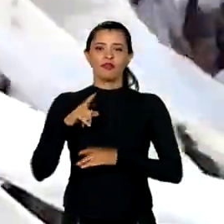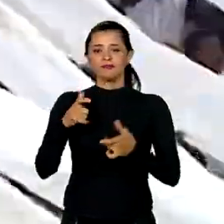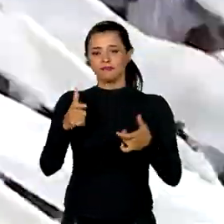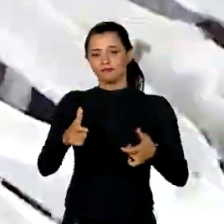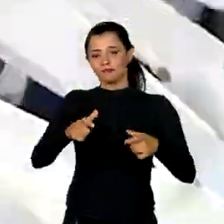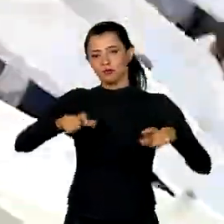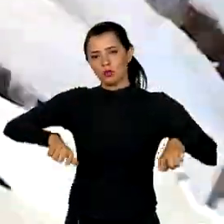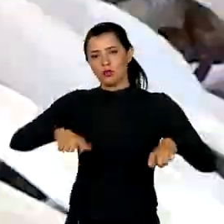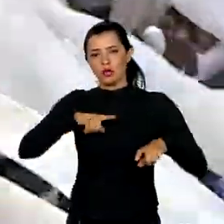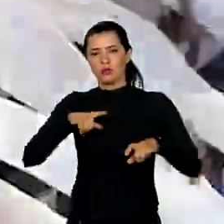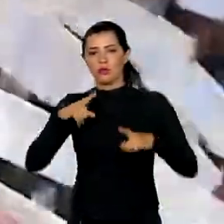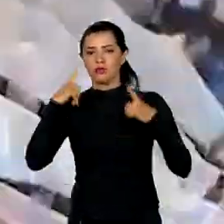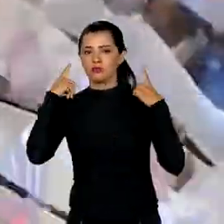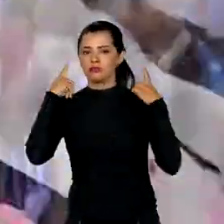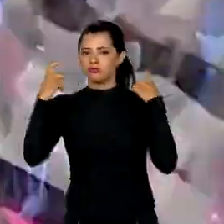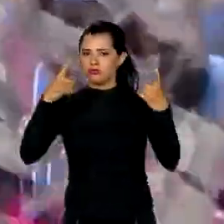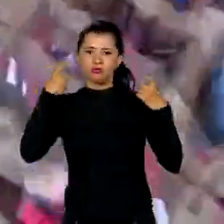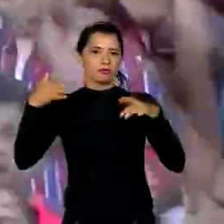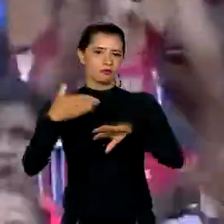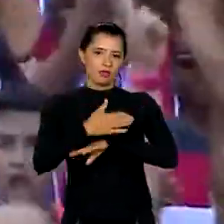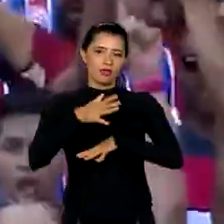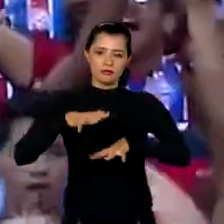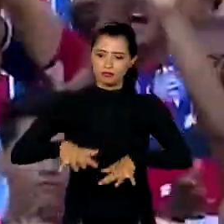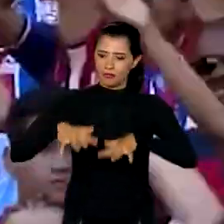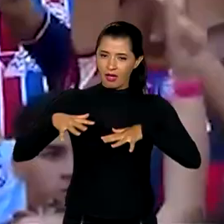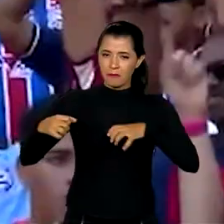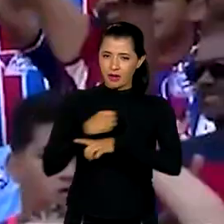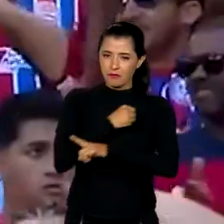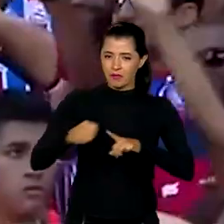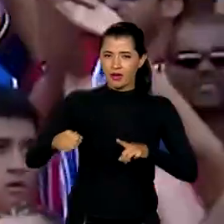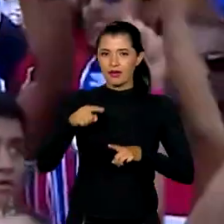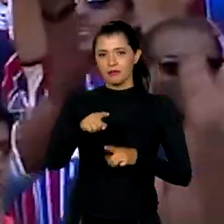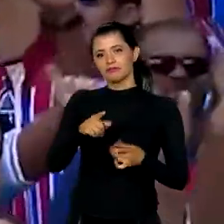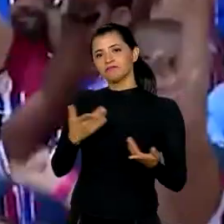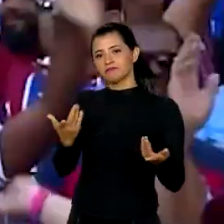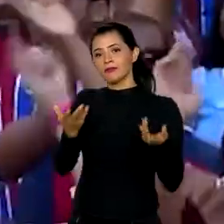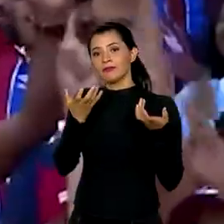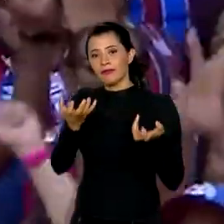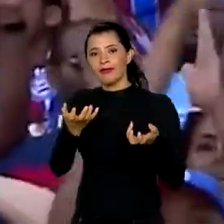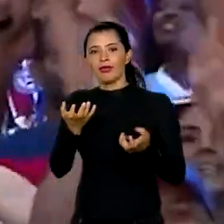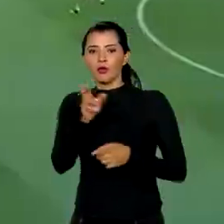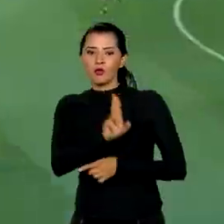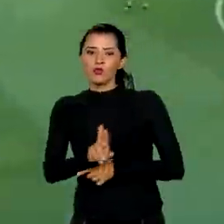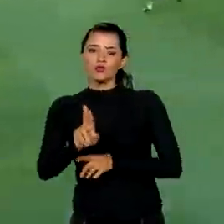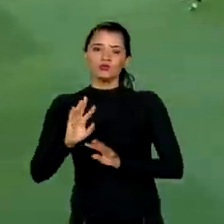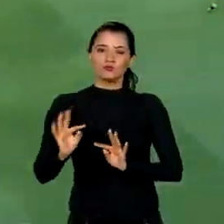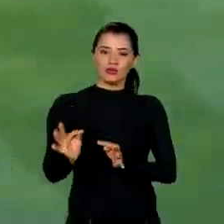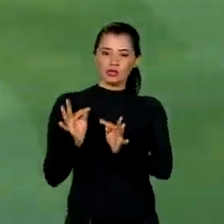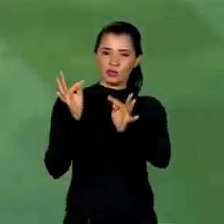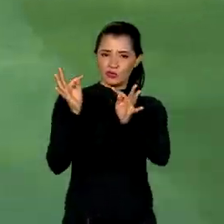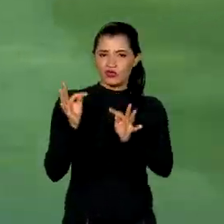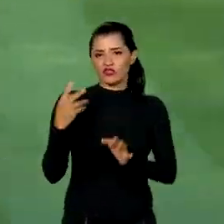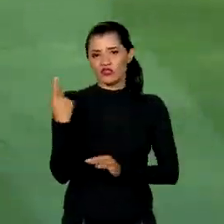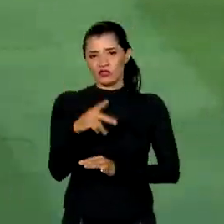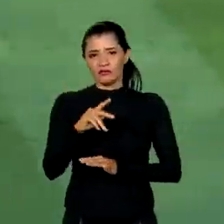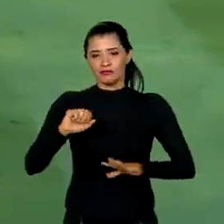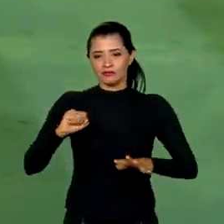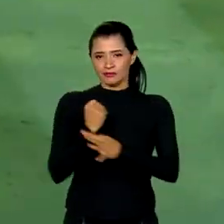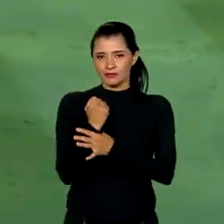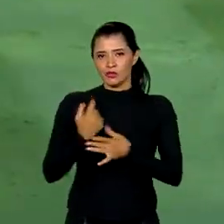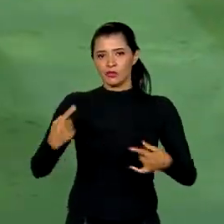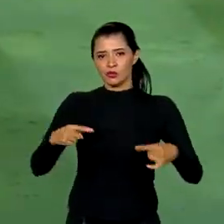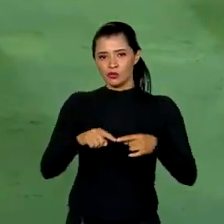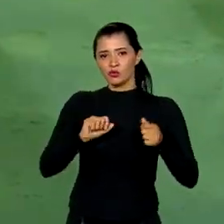vire violência nas arquibancadas. E a aposta é na integração de tecnologia com os órgãos de